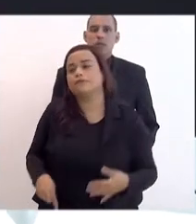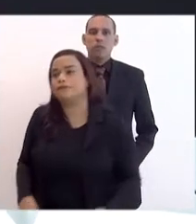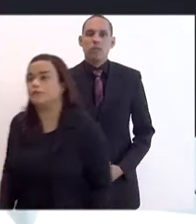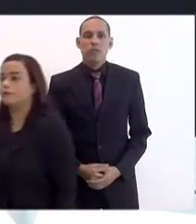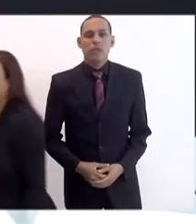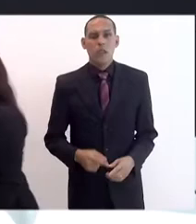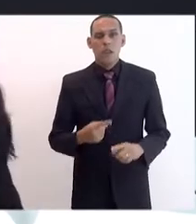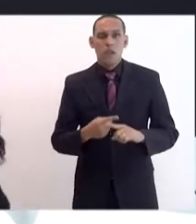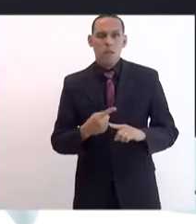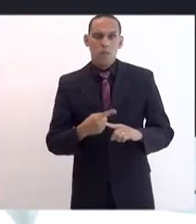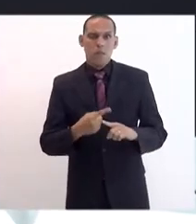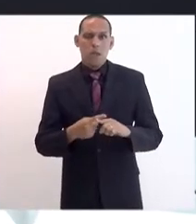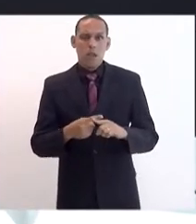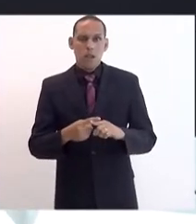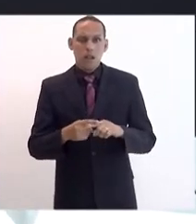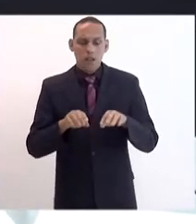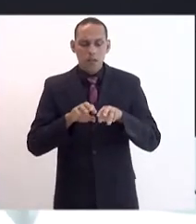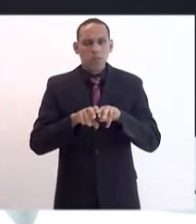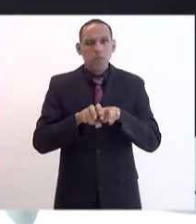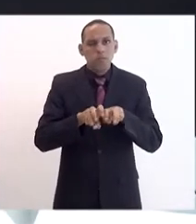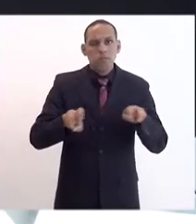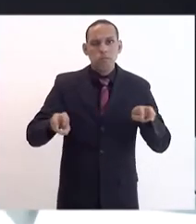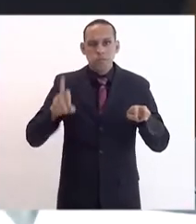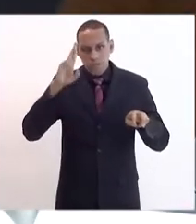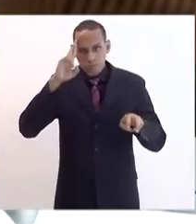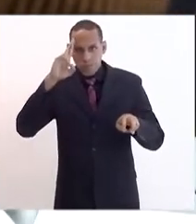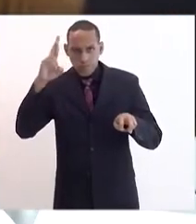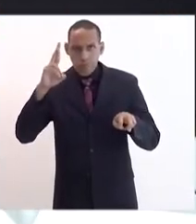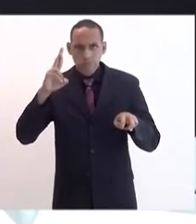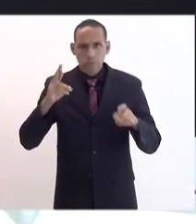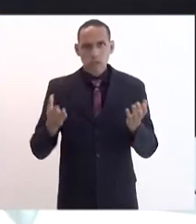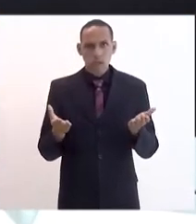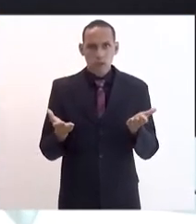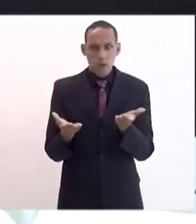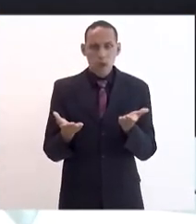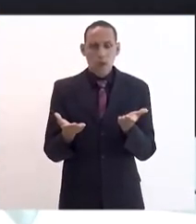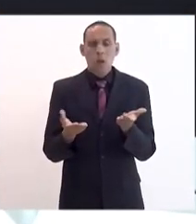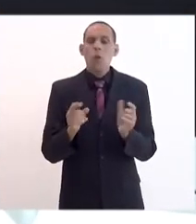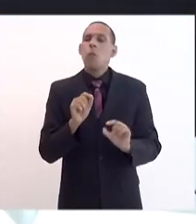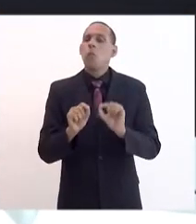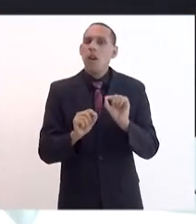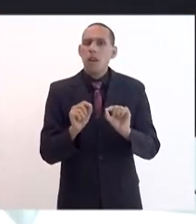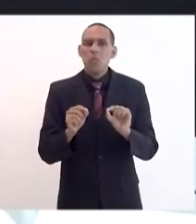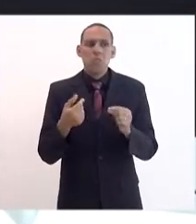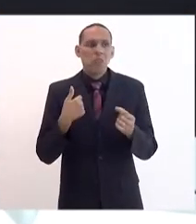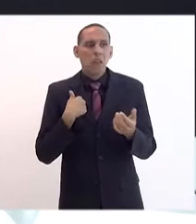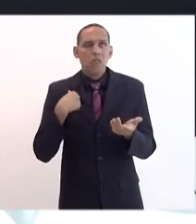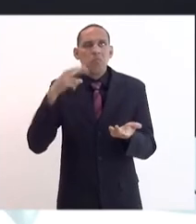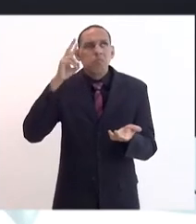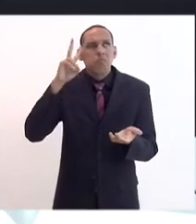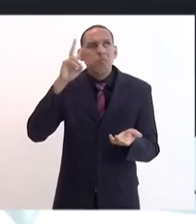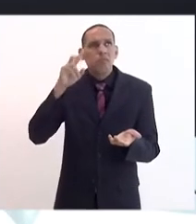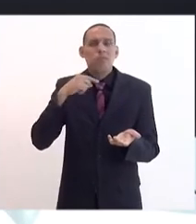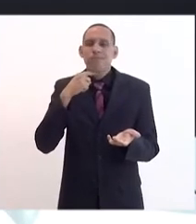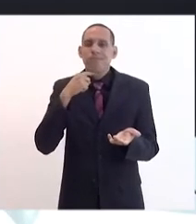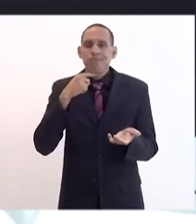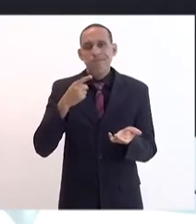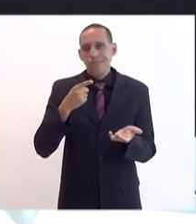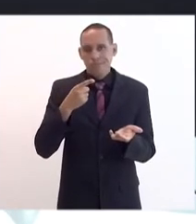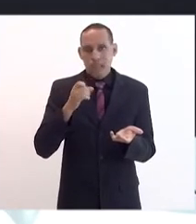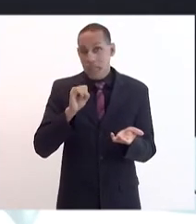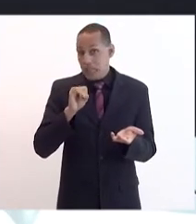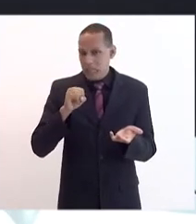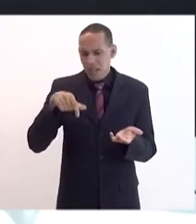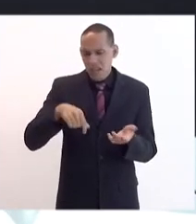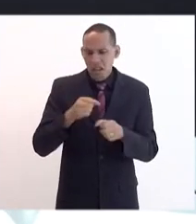porque a própria mesa diretora, neste exercício, eu não consigo de memória saber se foi